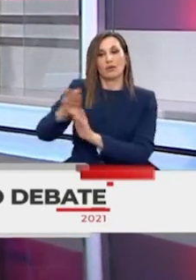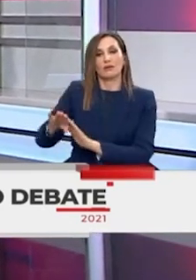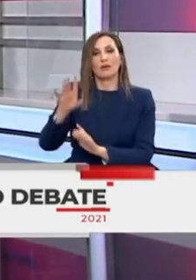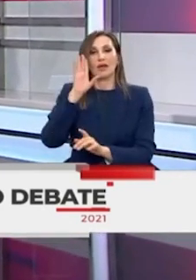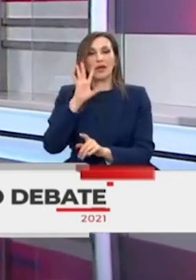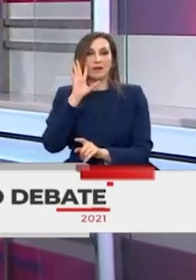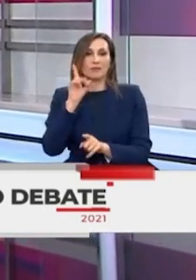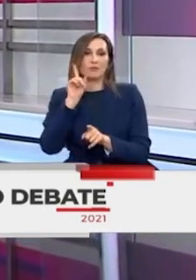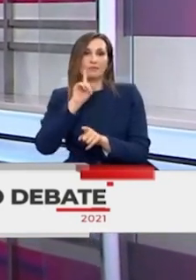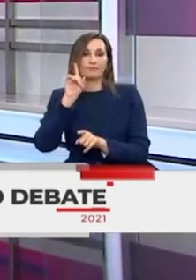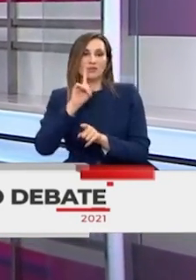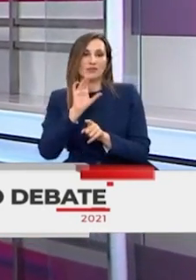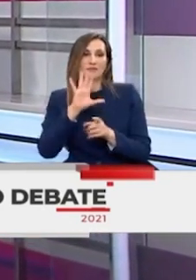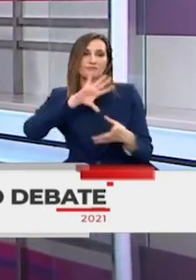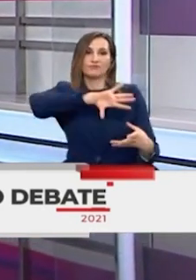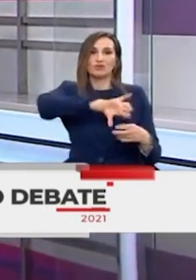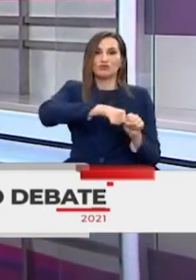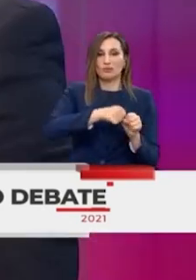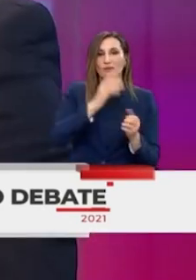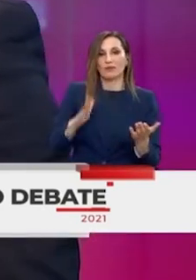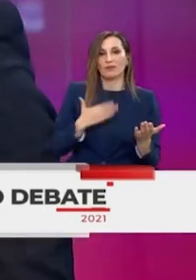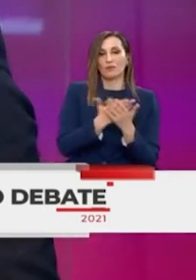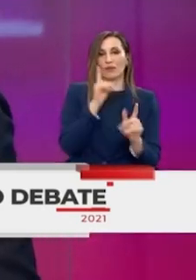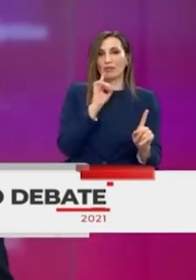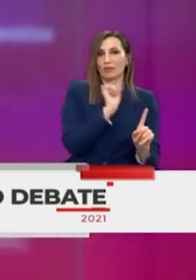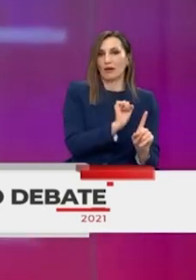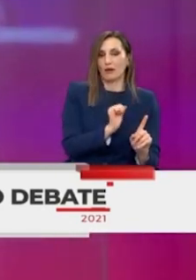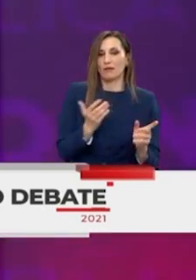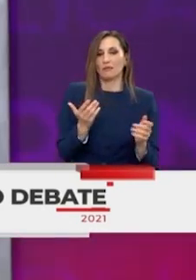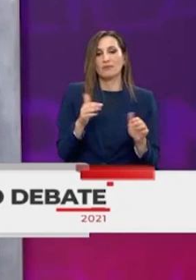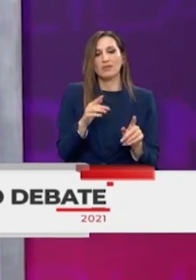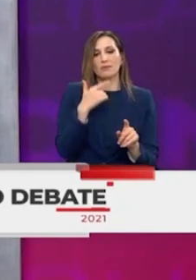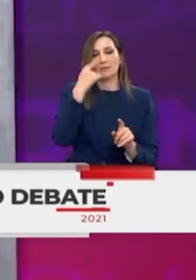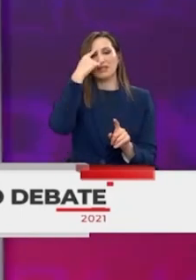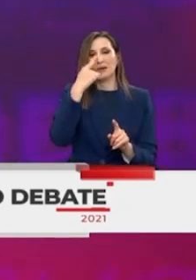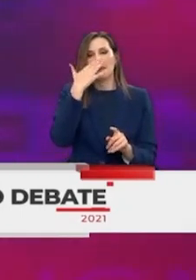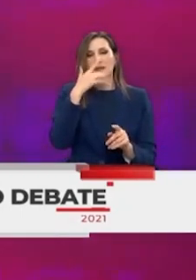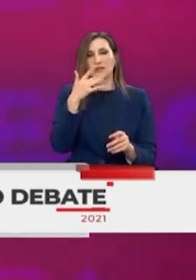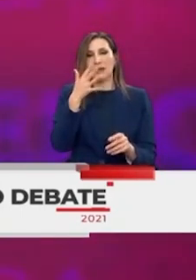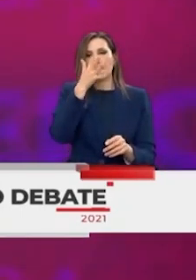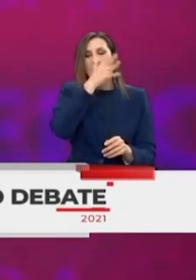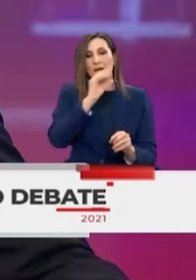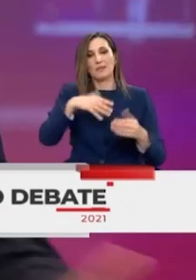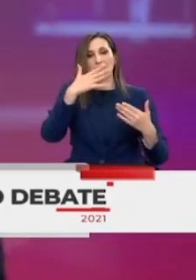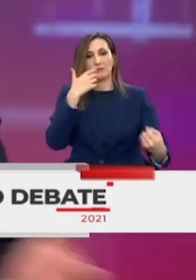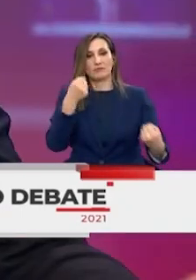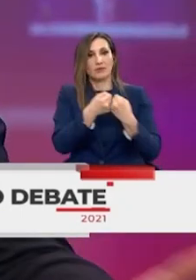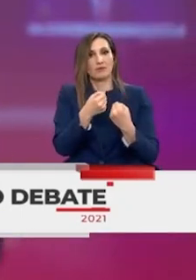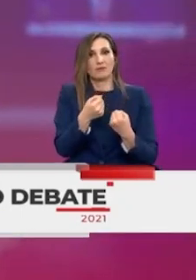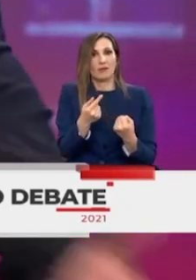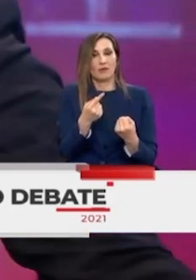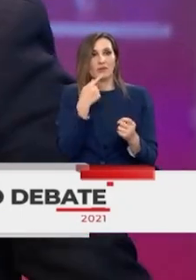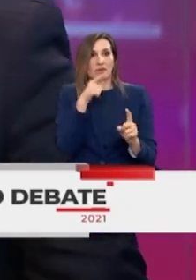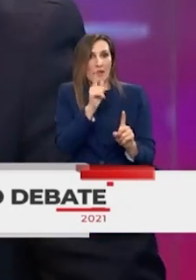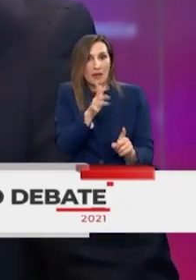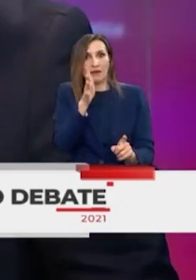derrotar esta candidatura. O resultado destas eleições presenciais... Mas não sente que pessoalizou em Ana Gomes a sua principal adversária? É a minha principal adversária, não vou pessoalizar,